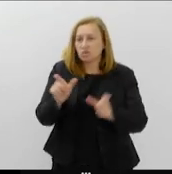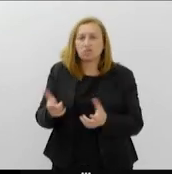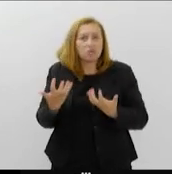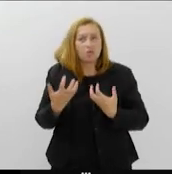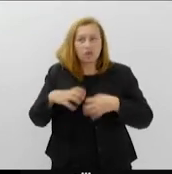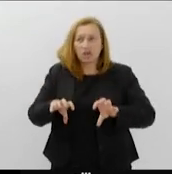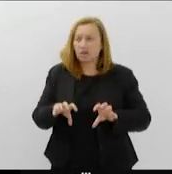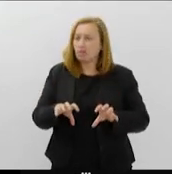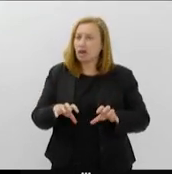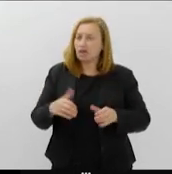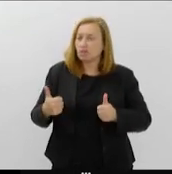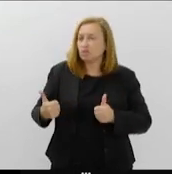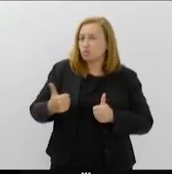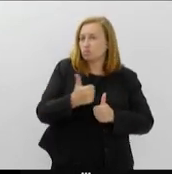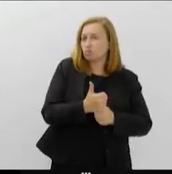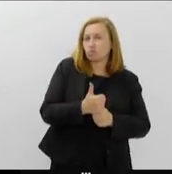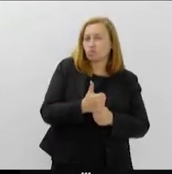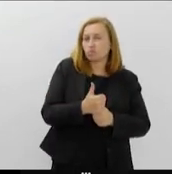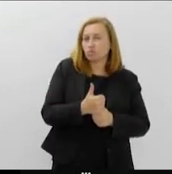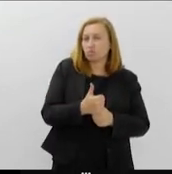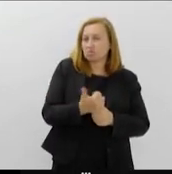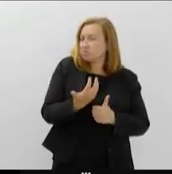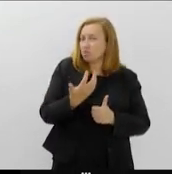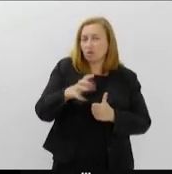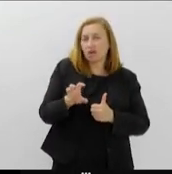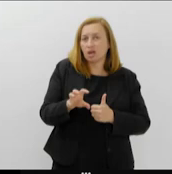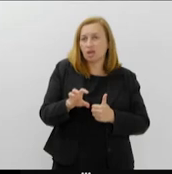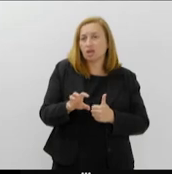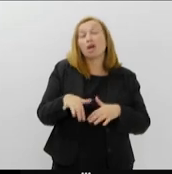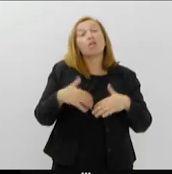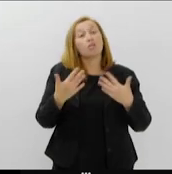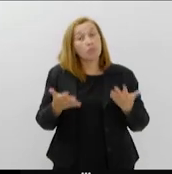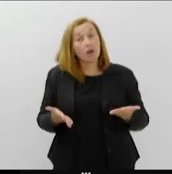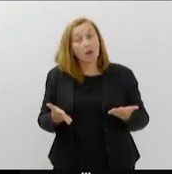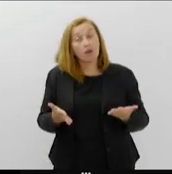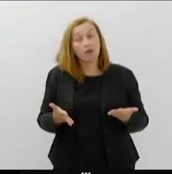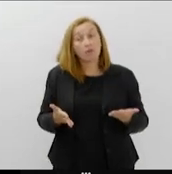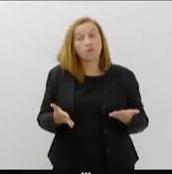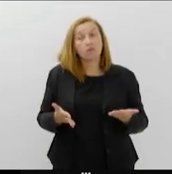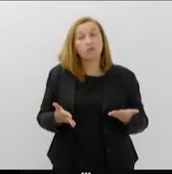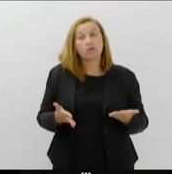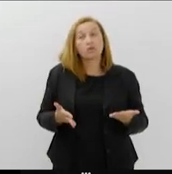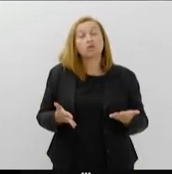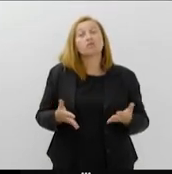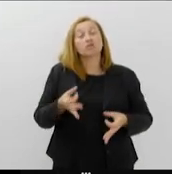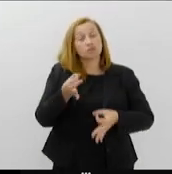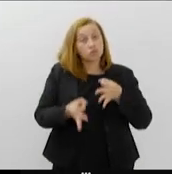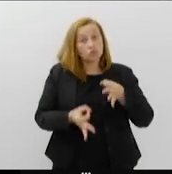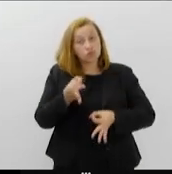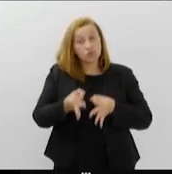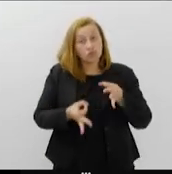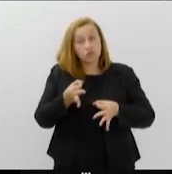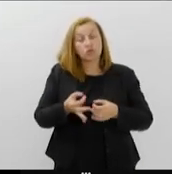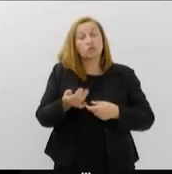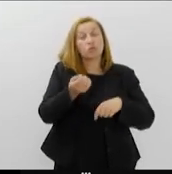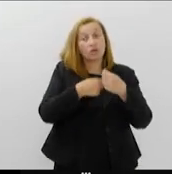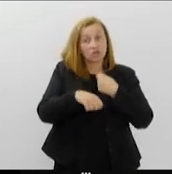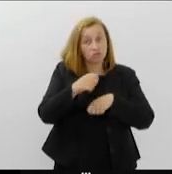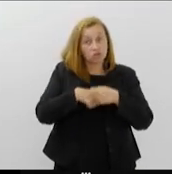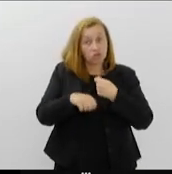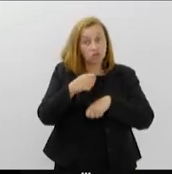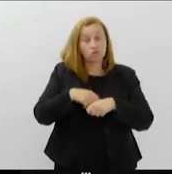cargo, né? E, então, é feito para que a gente faça justiça com esses administradores